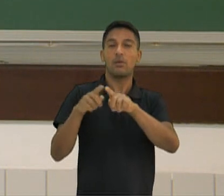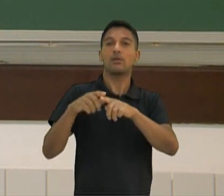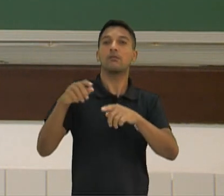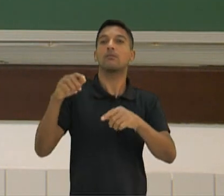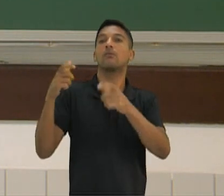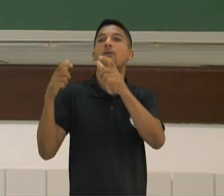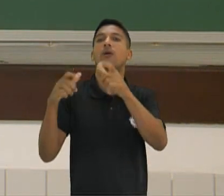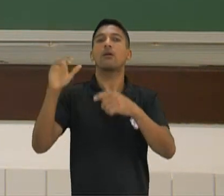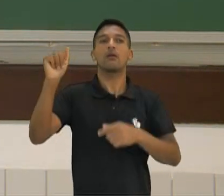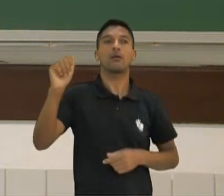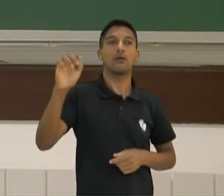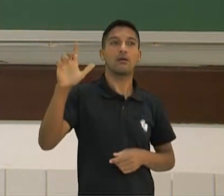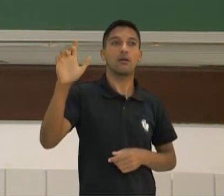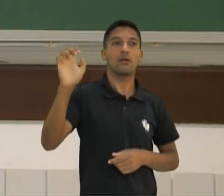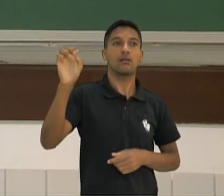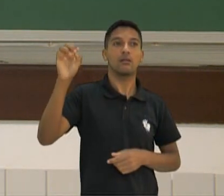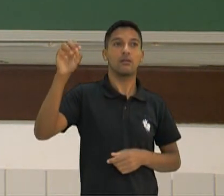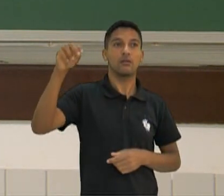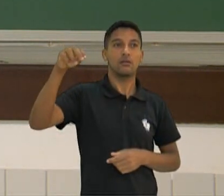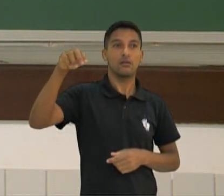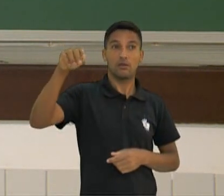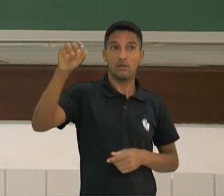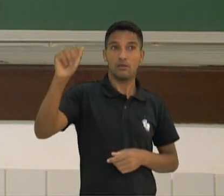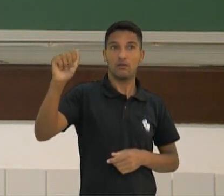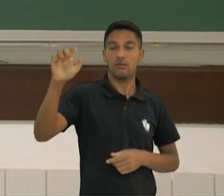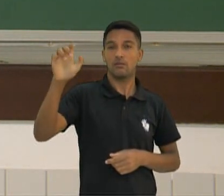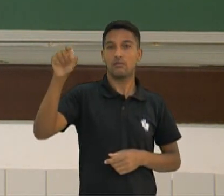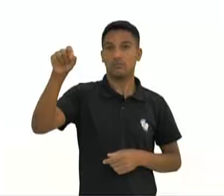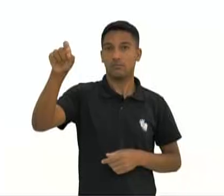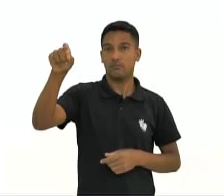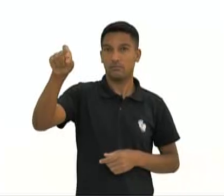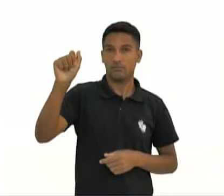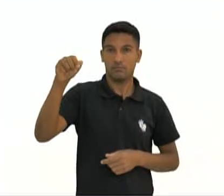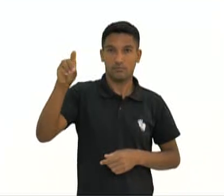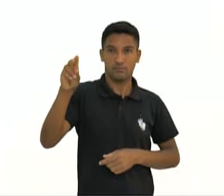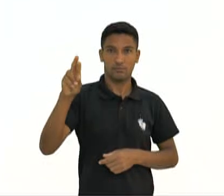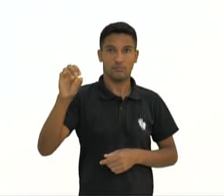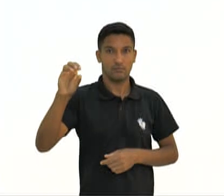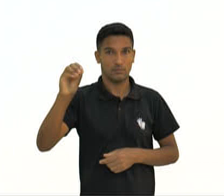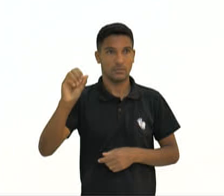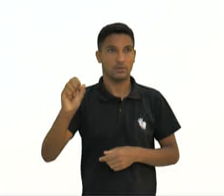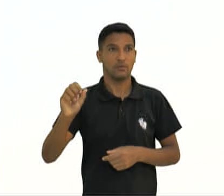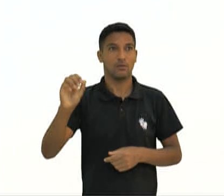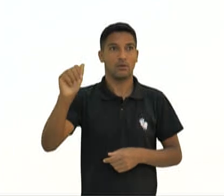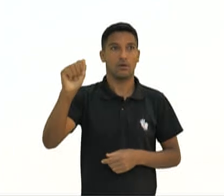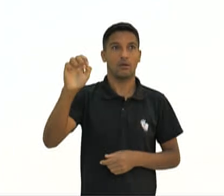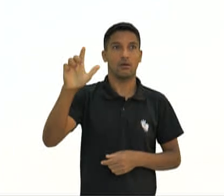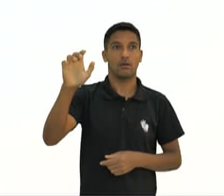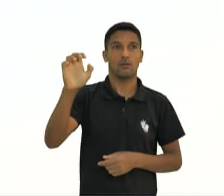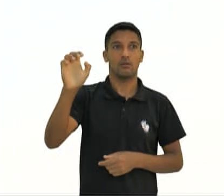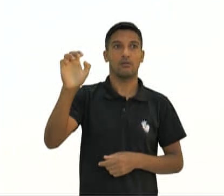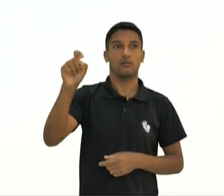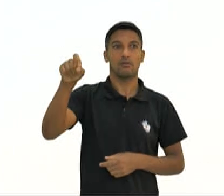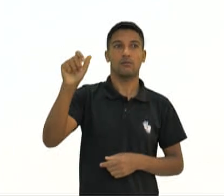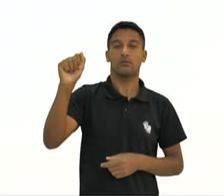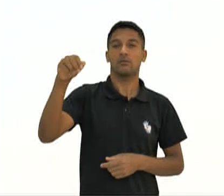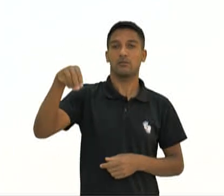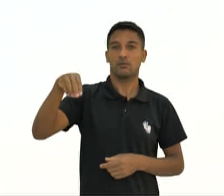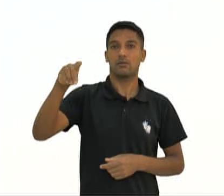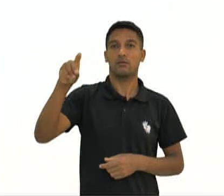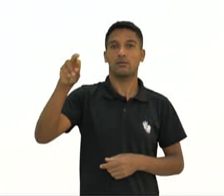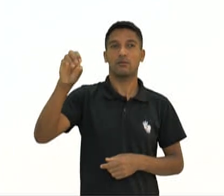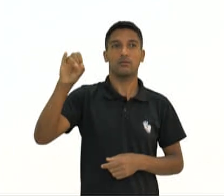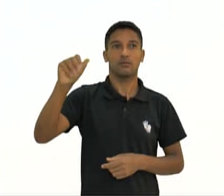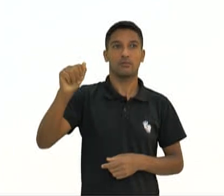perspectiva, retirei essas fotos para que você analise aí na sua casa a ausência de material verde, onde estão